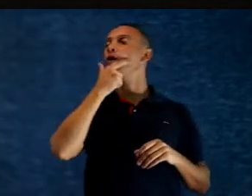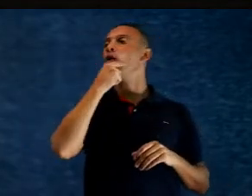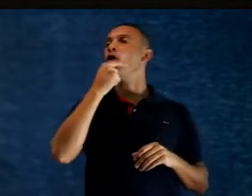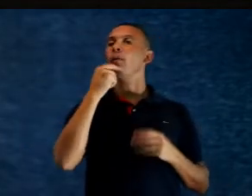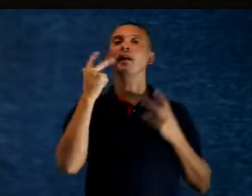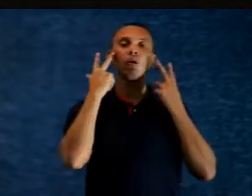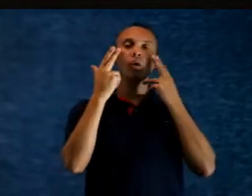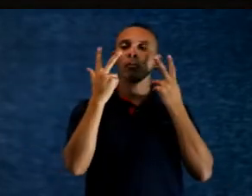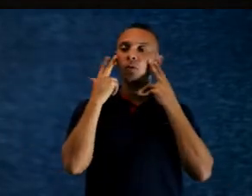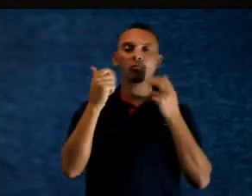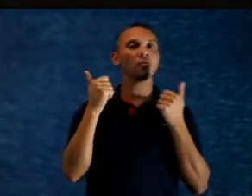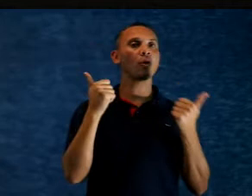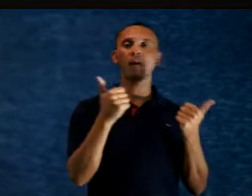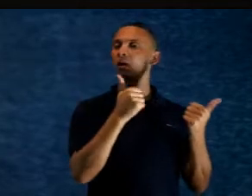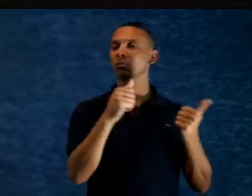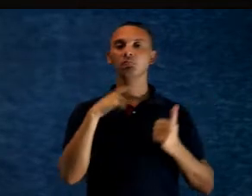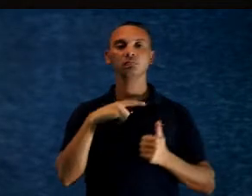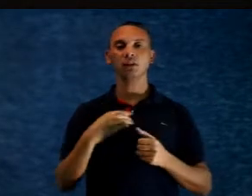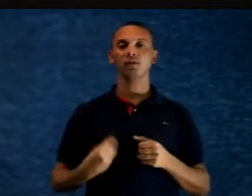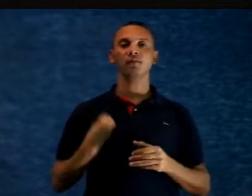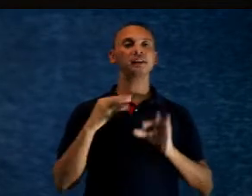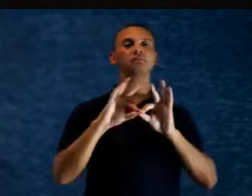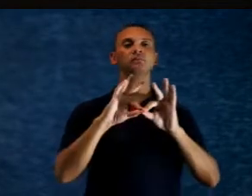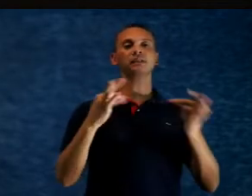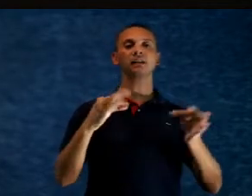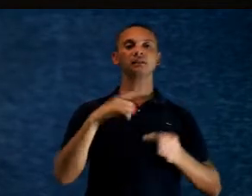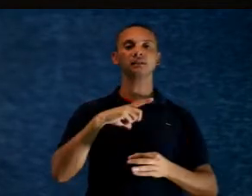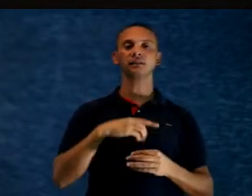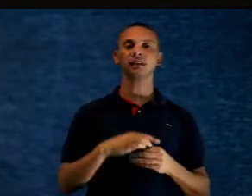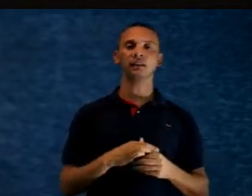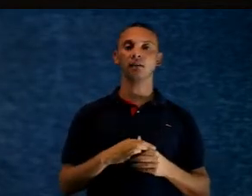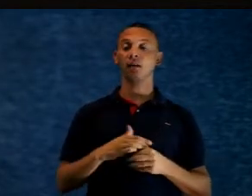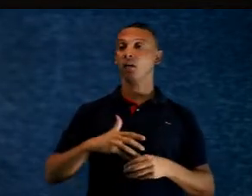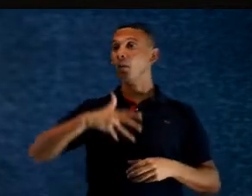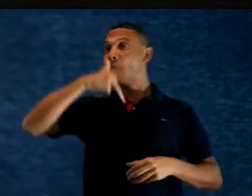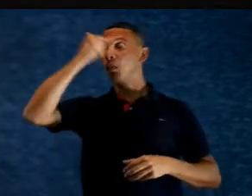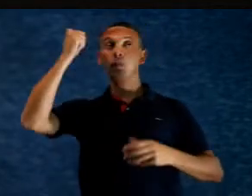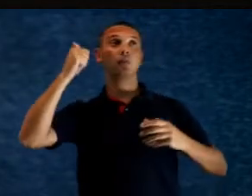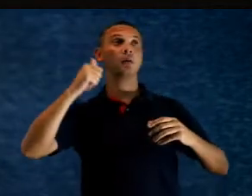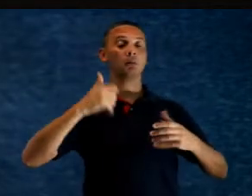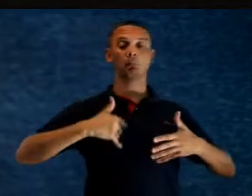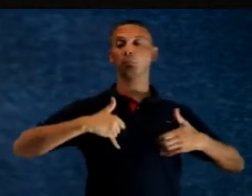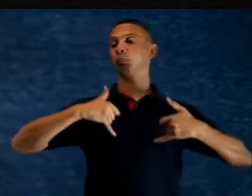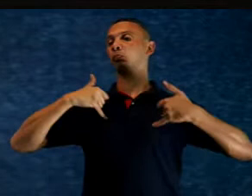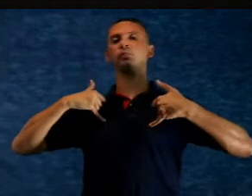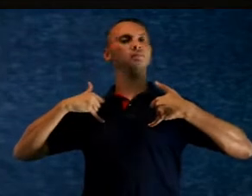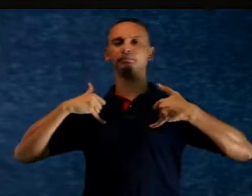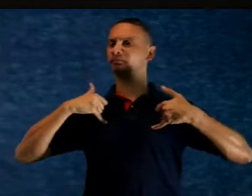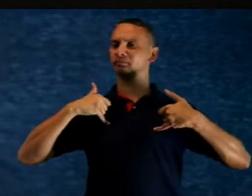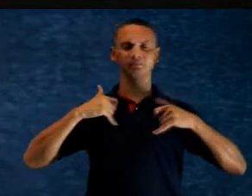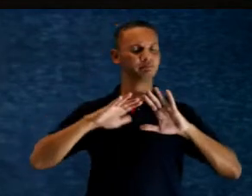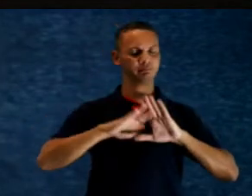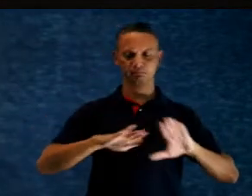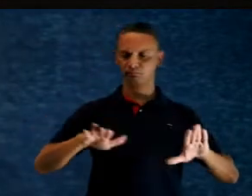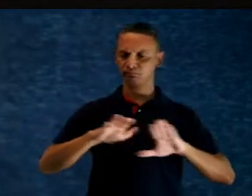Saúde, Gustavo Capanema, que era grande amigo dele. Então, Drummond, de 1934 a 1945, foi chefe